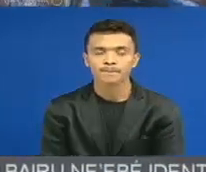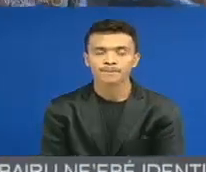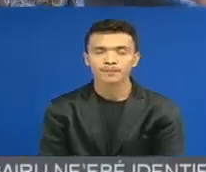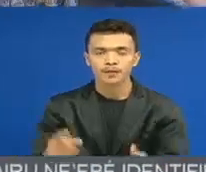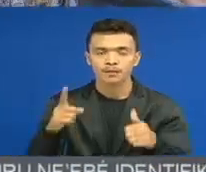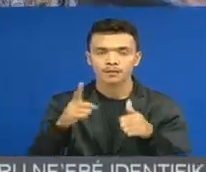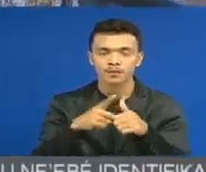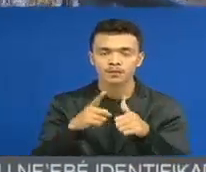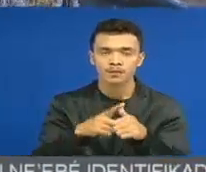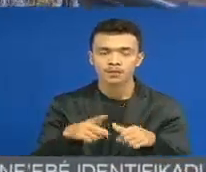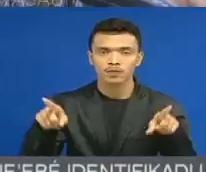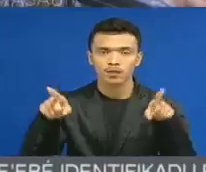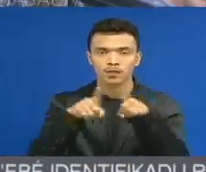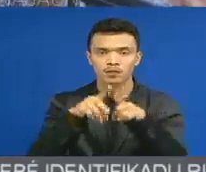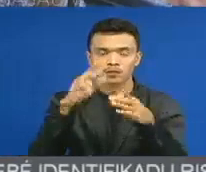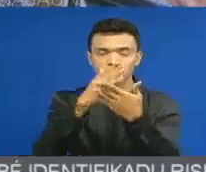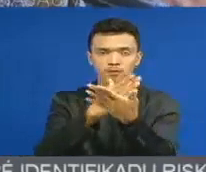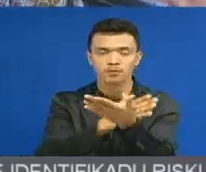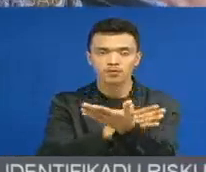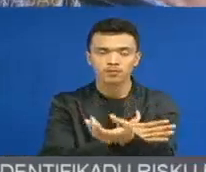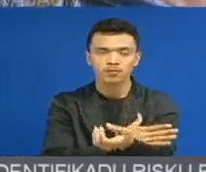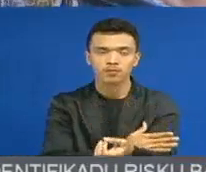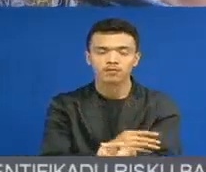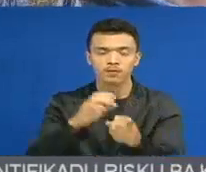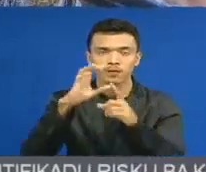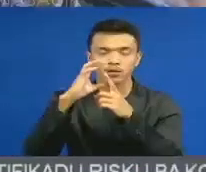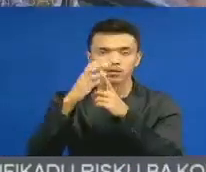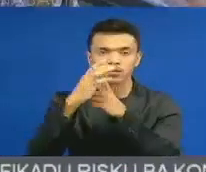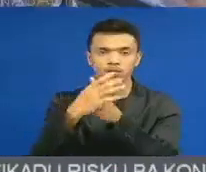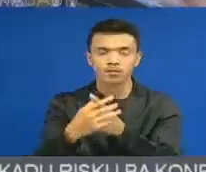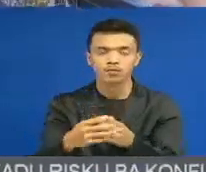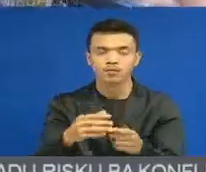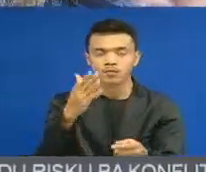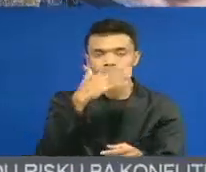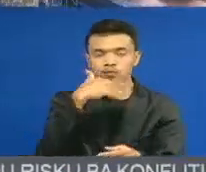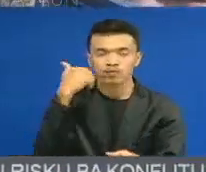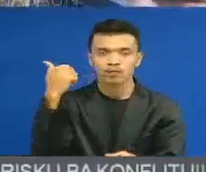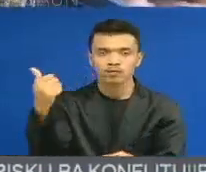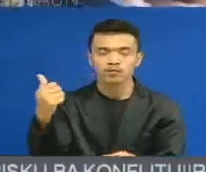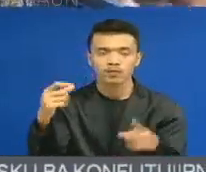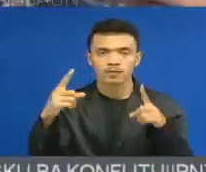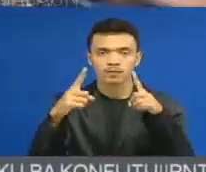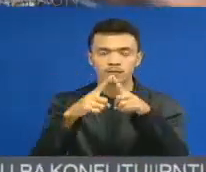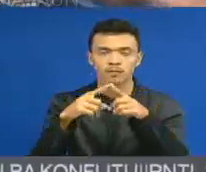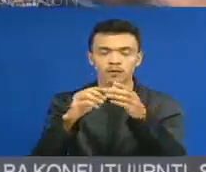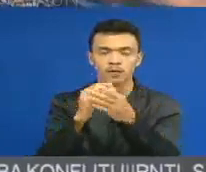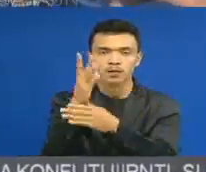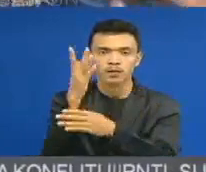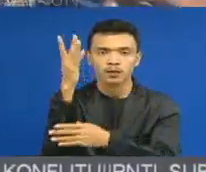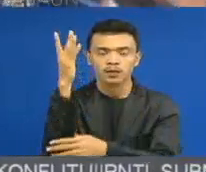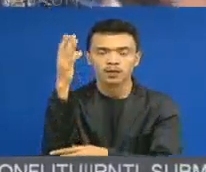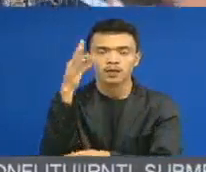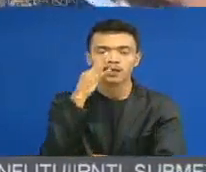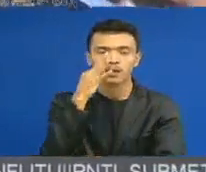primeiro, para nessa promover be, cultura, gosto, ai, ba decoração, ba